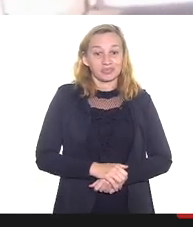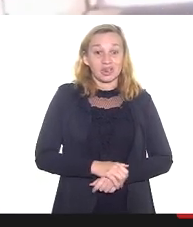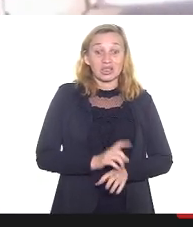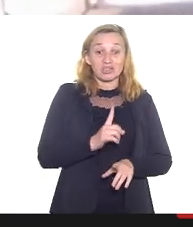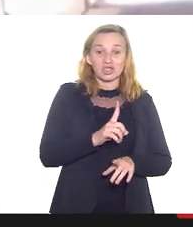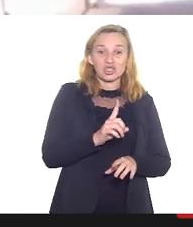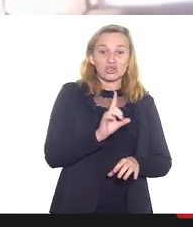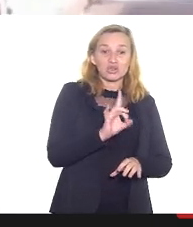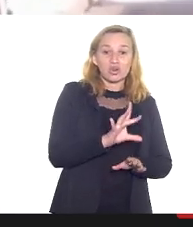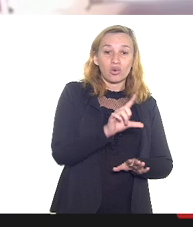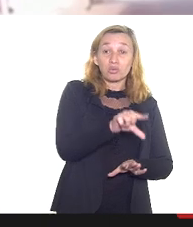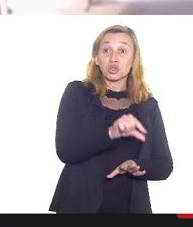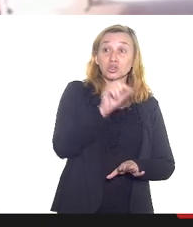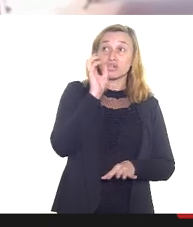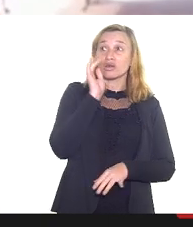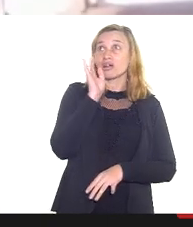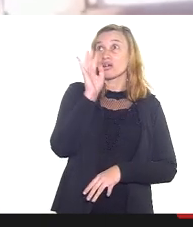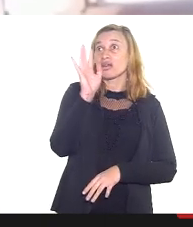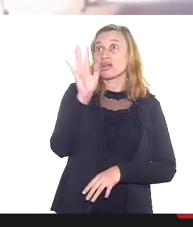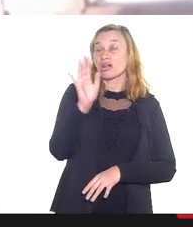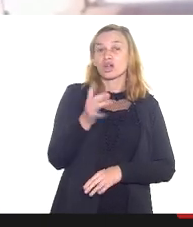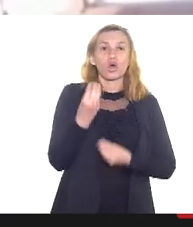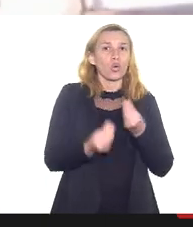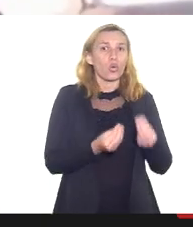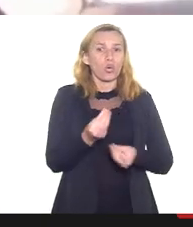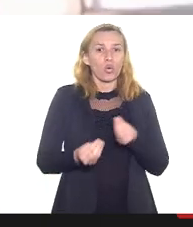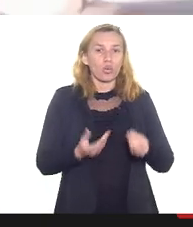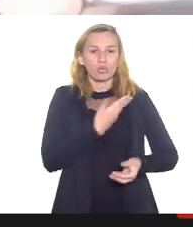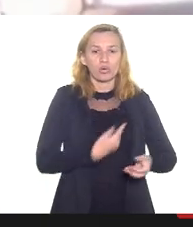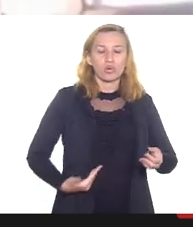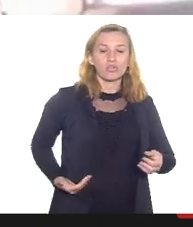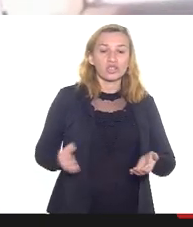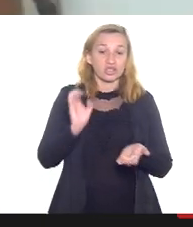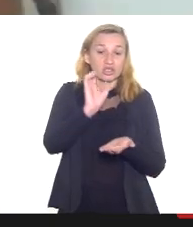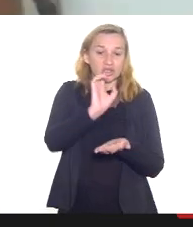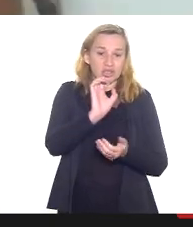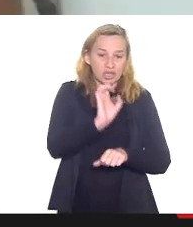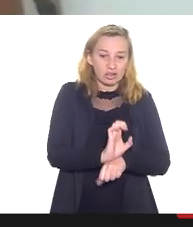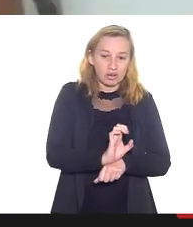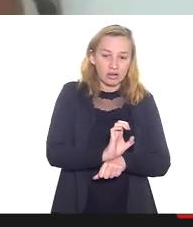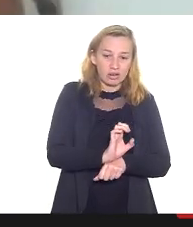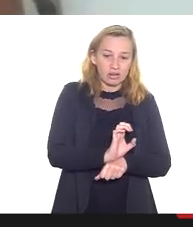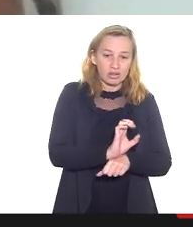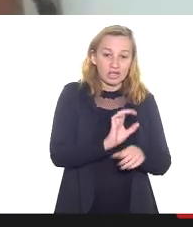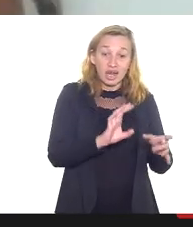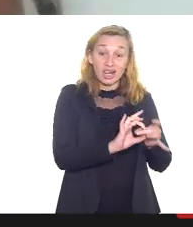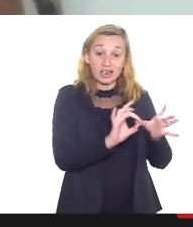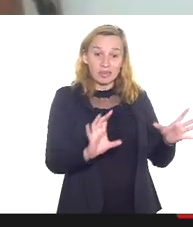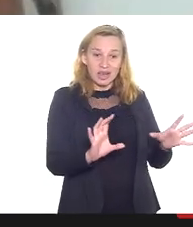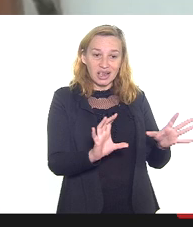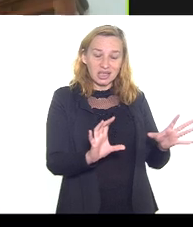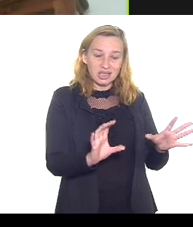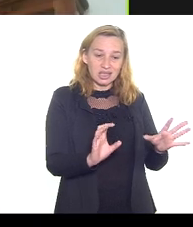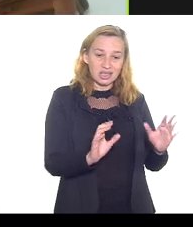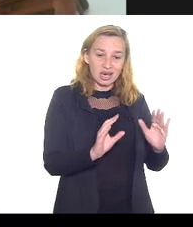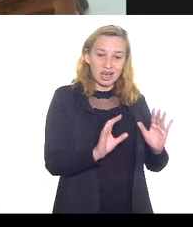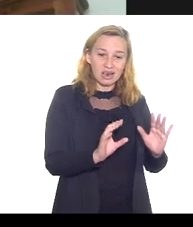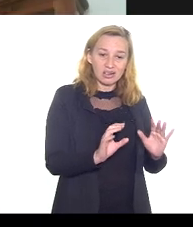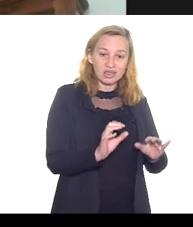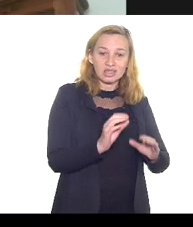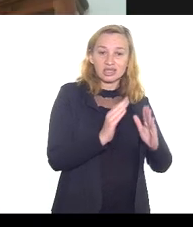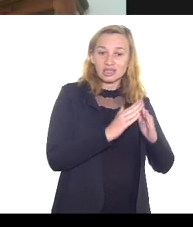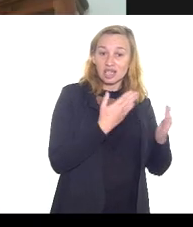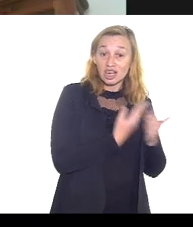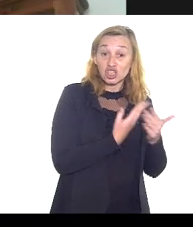ilusória. Como é que o governo estadual vai garantir as condições para que a autonomia da escola possa ser exercida de fato